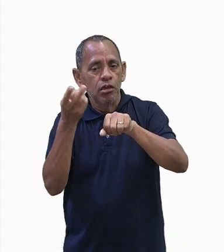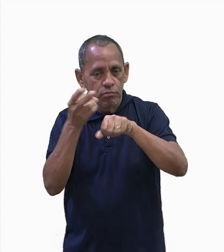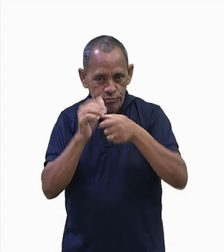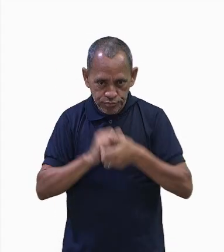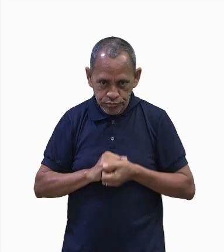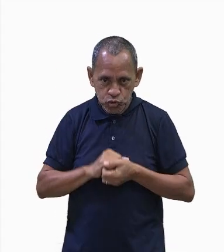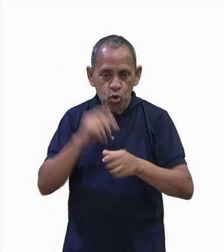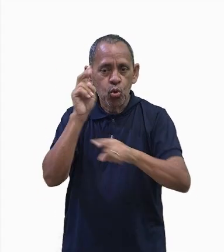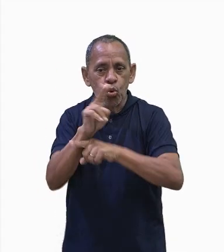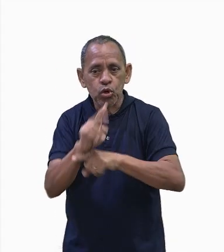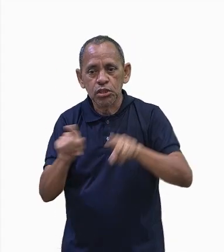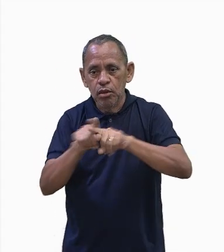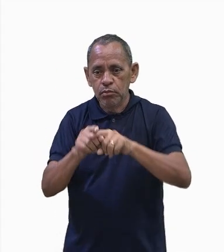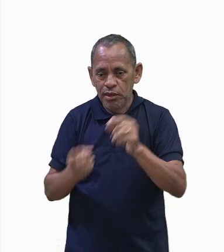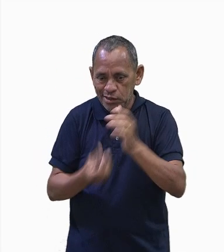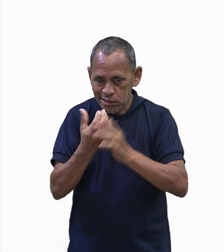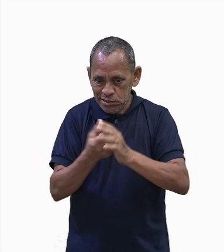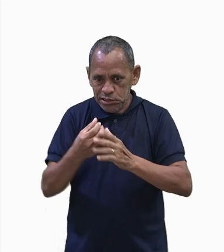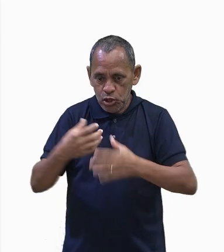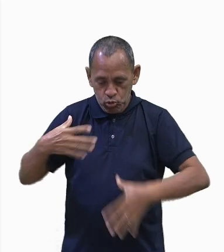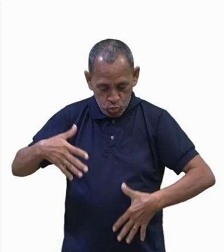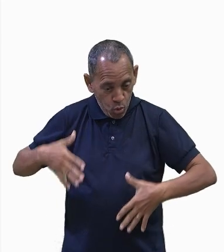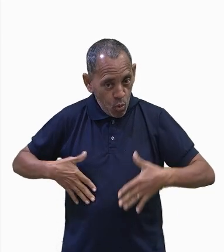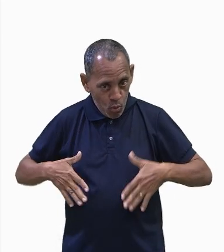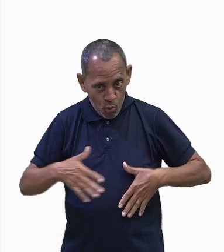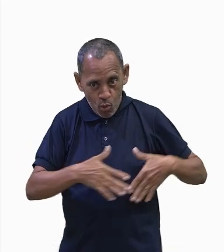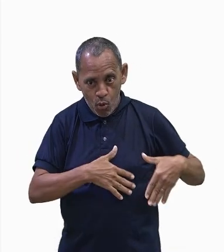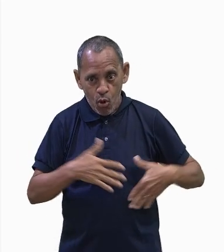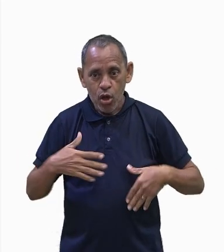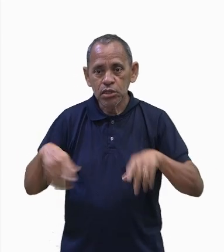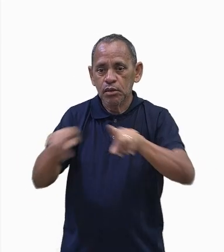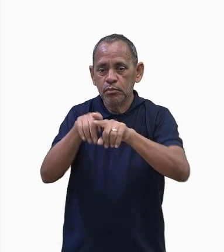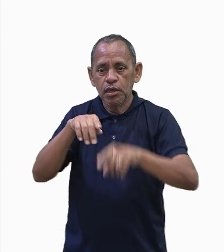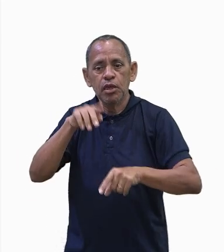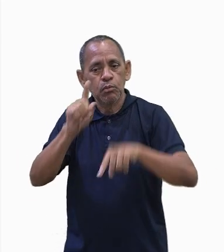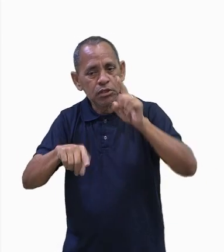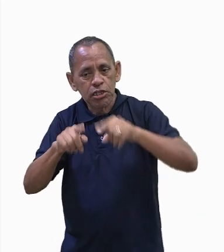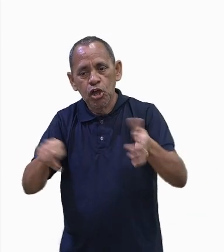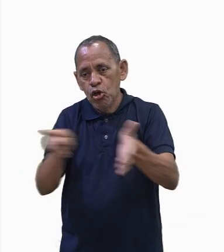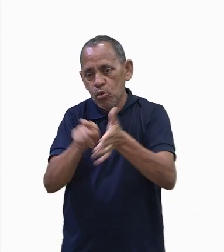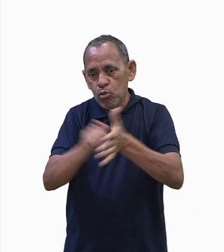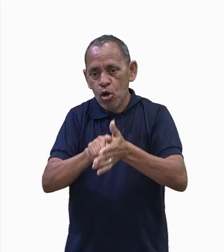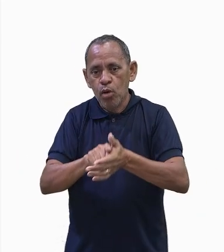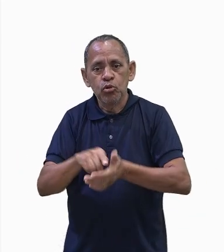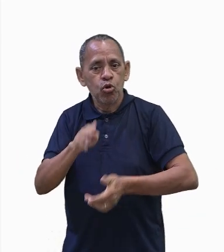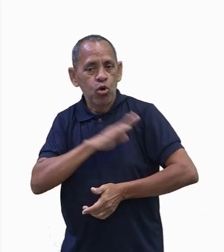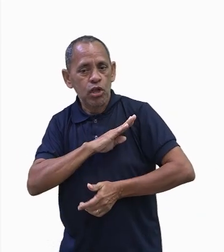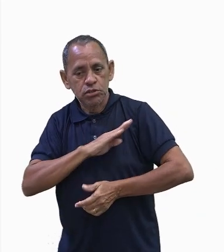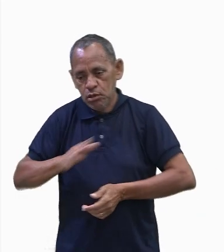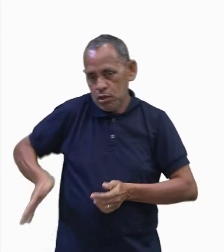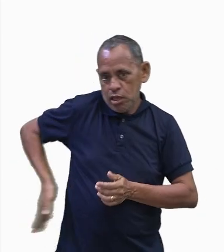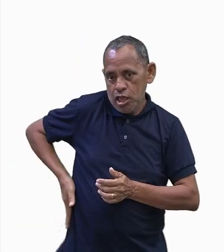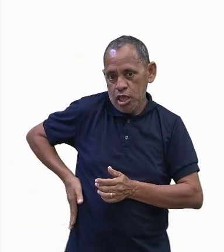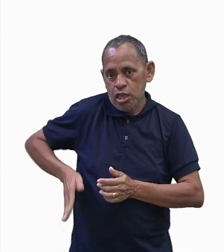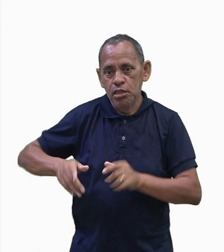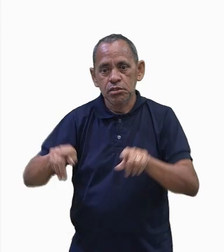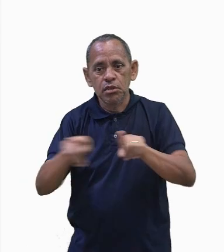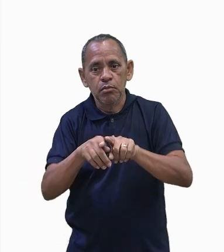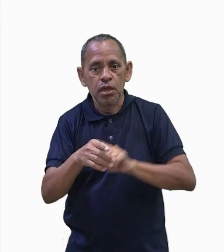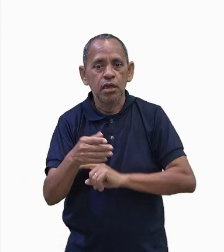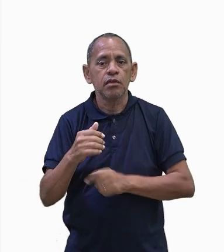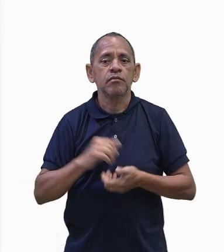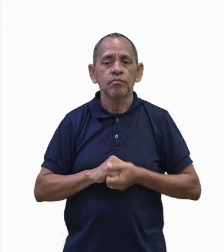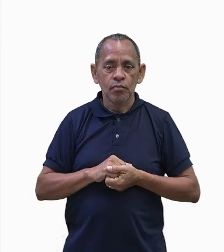como a criação de órgãos e tecidos para transplante, como corações, rins e fígado,